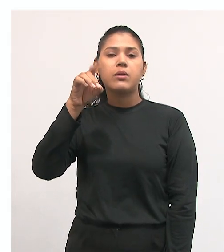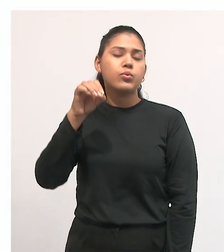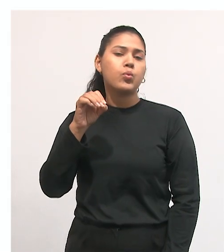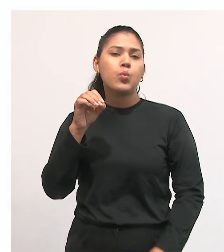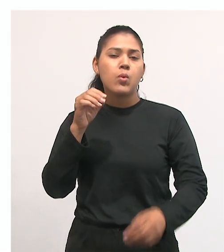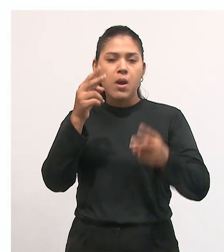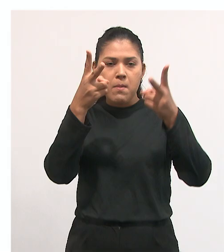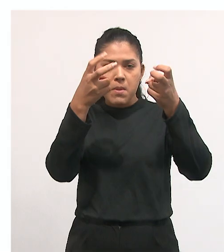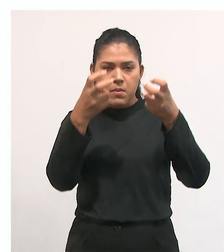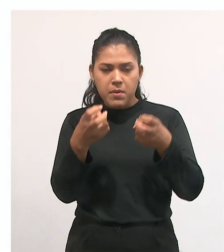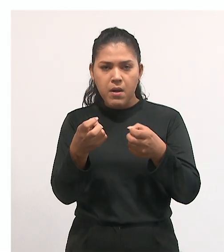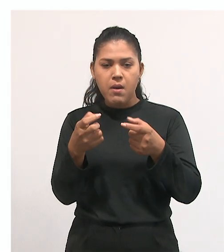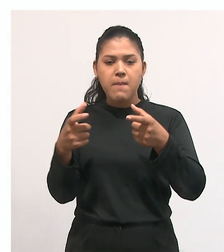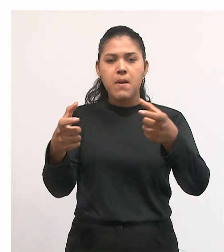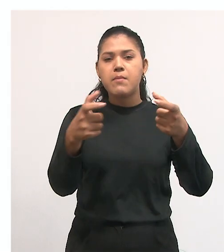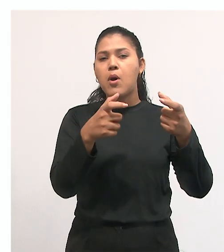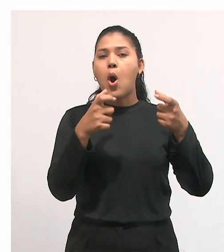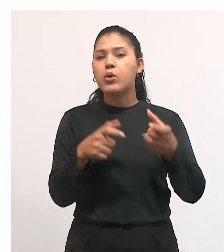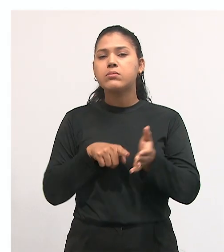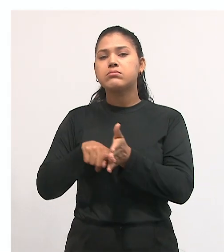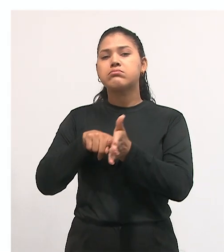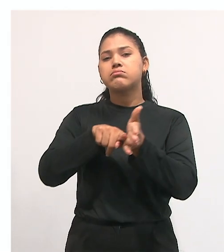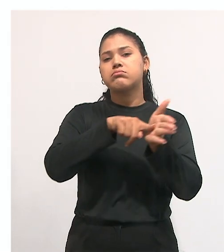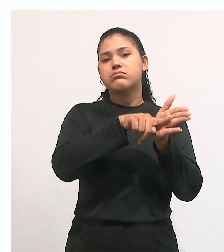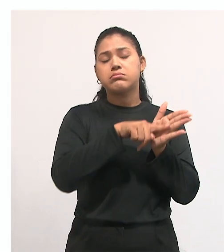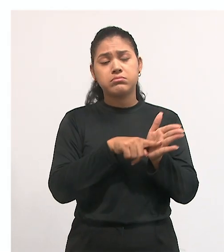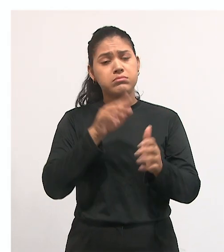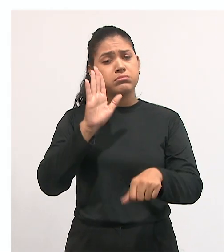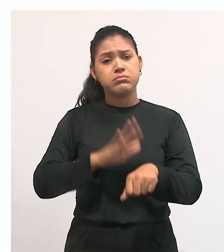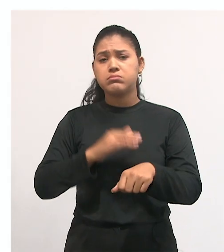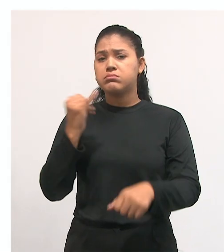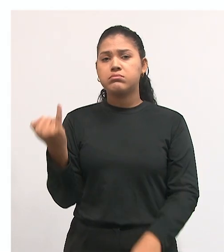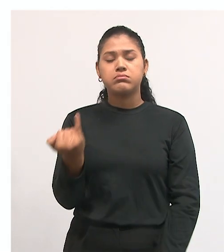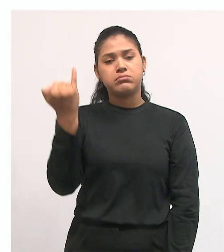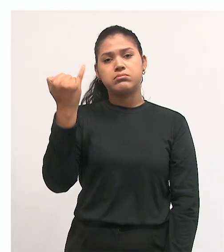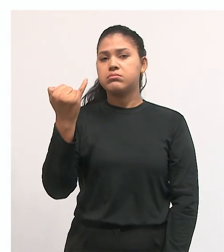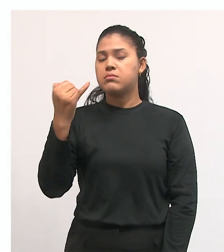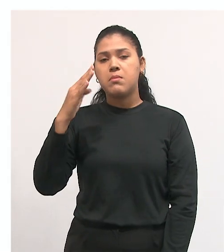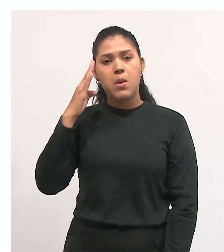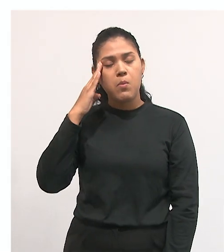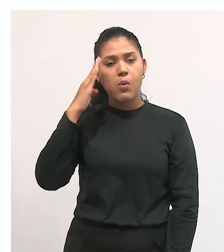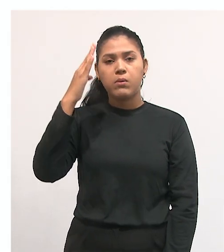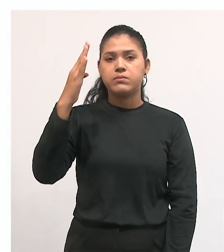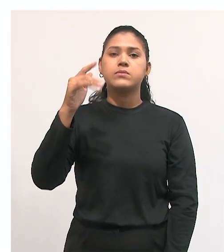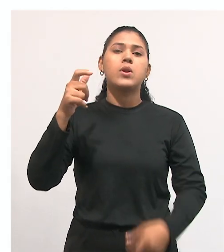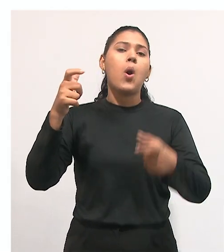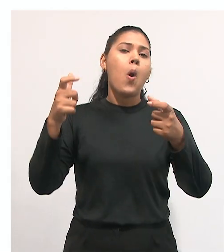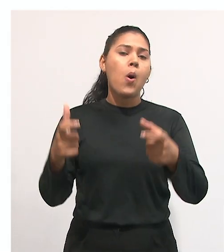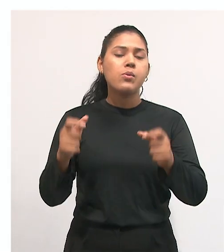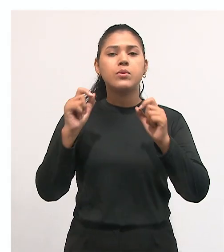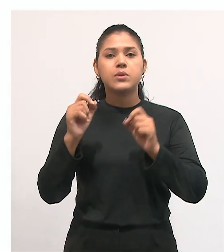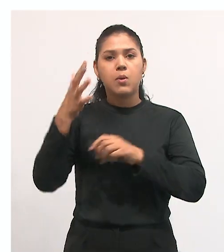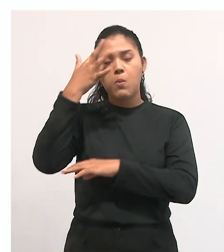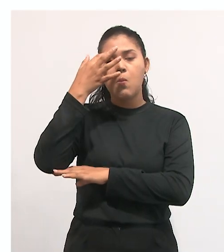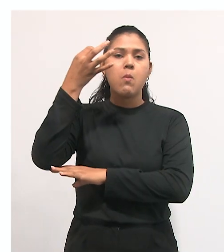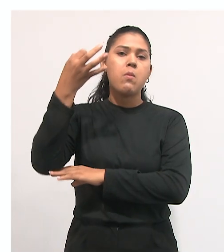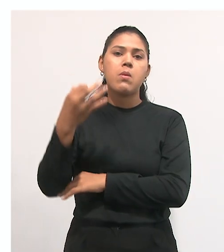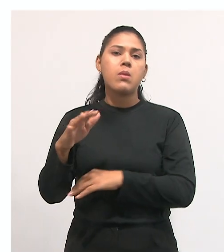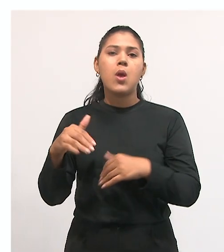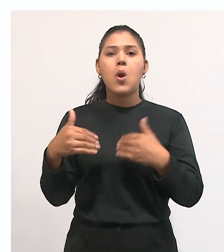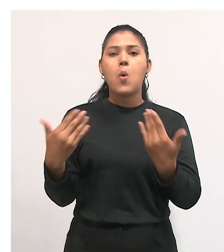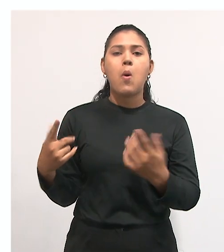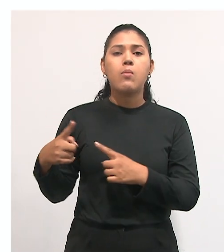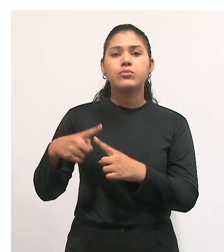projeto, a pesquisa de mercado ela vai ser o quê? Primordial, né? Principalmente para você saber